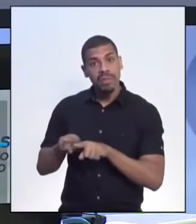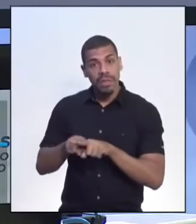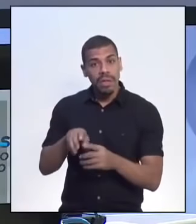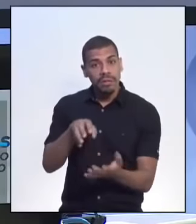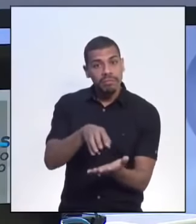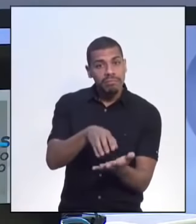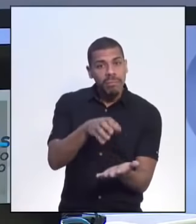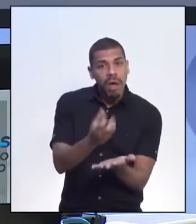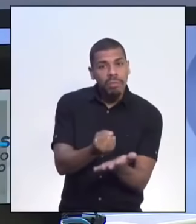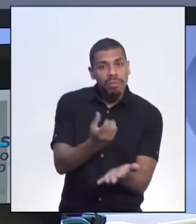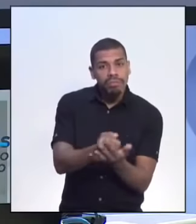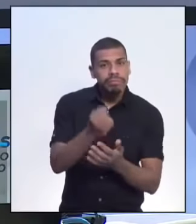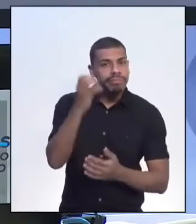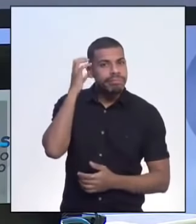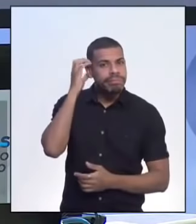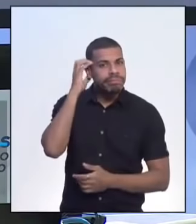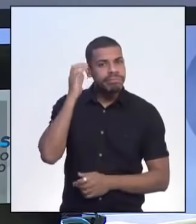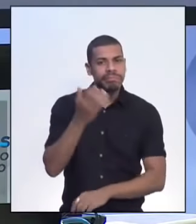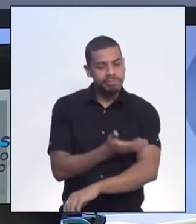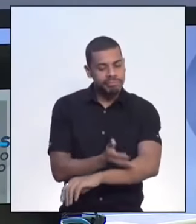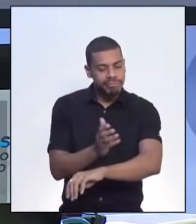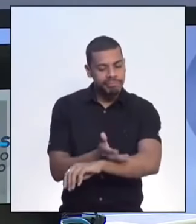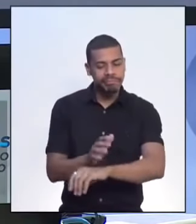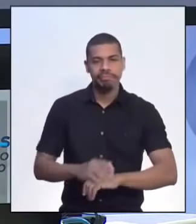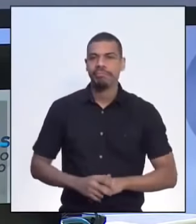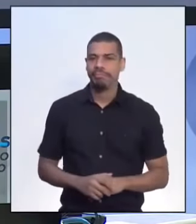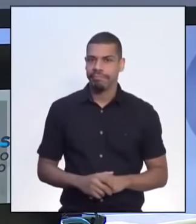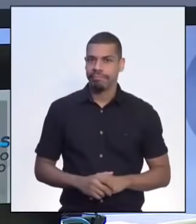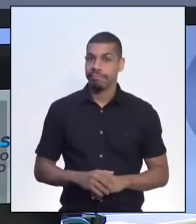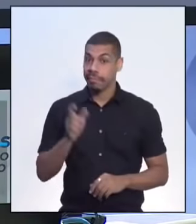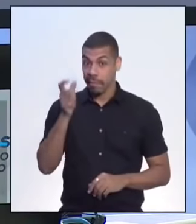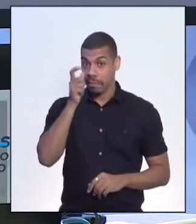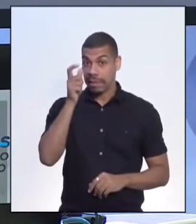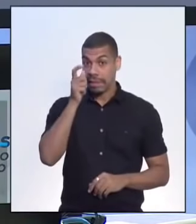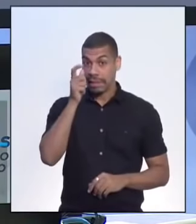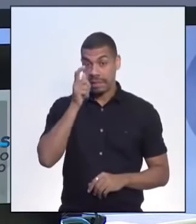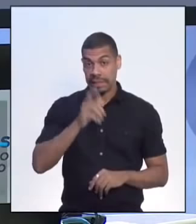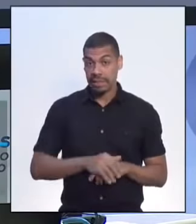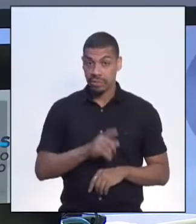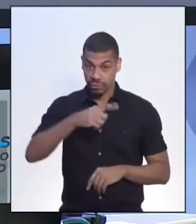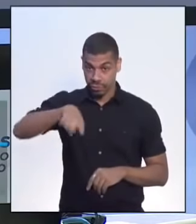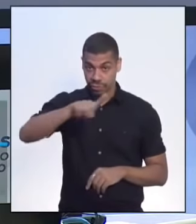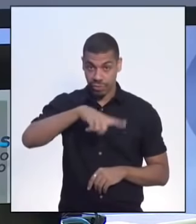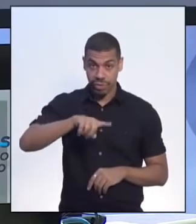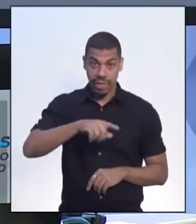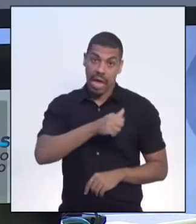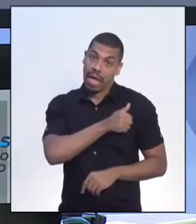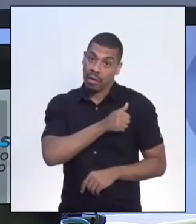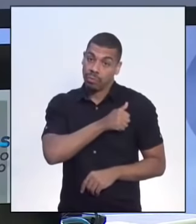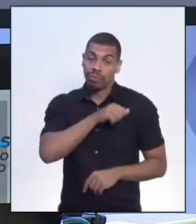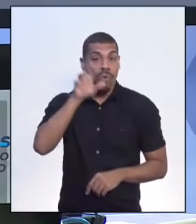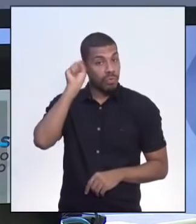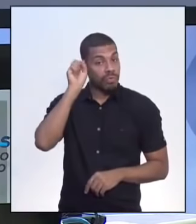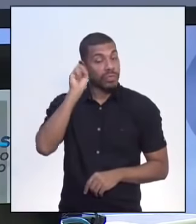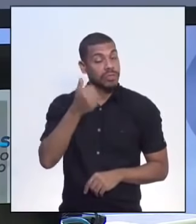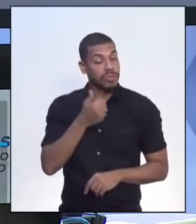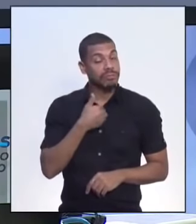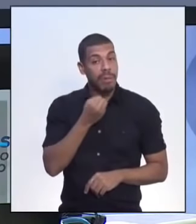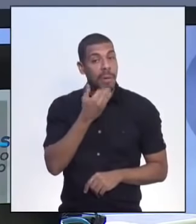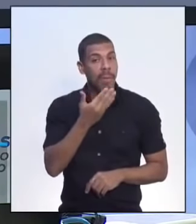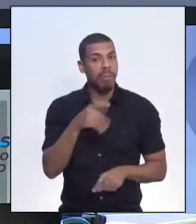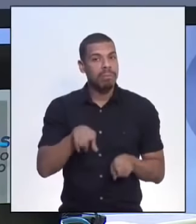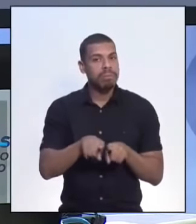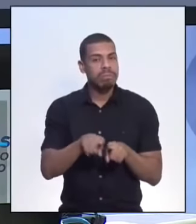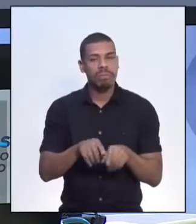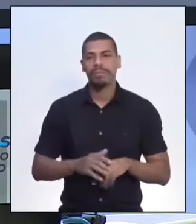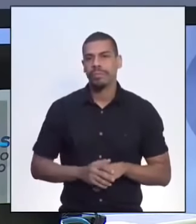em podcast. Você treina a sua escutativa, né? É bem interessante. O podcast também é uma outra ferramenta. Ele não exclui o